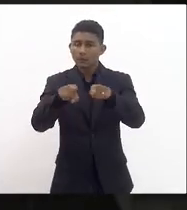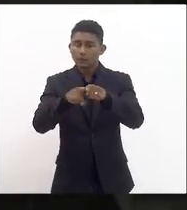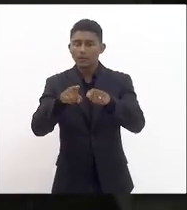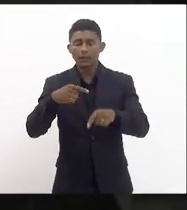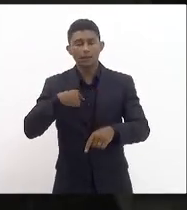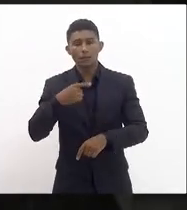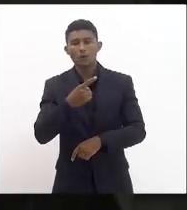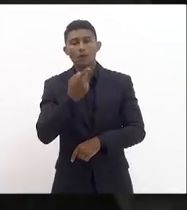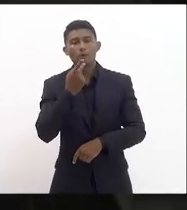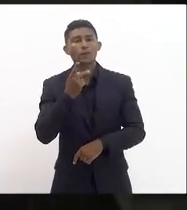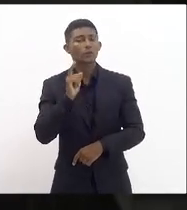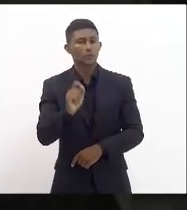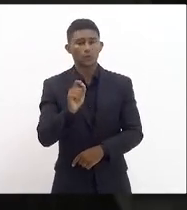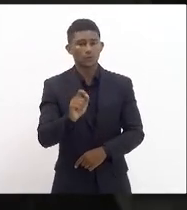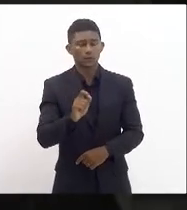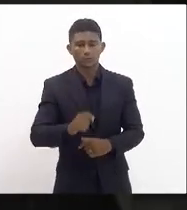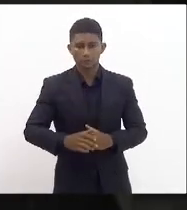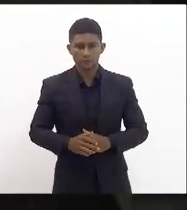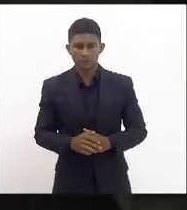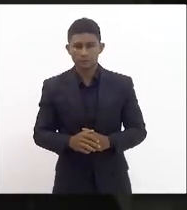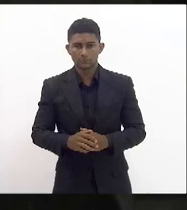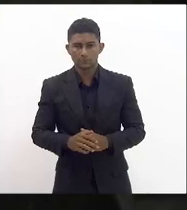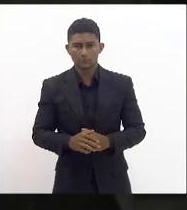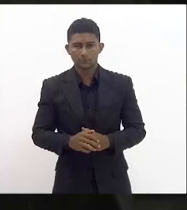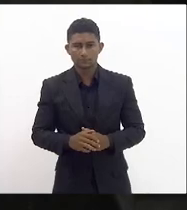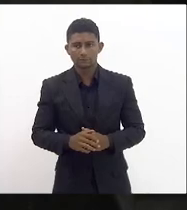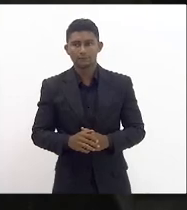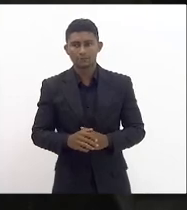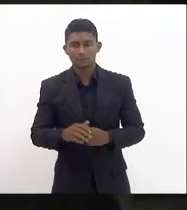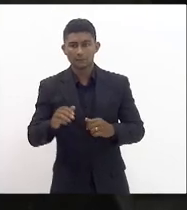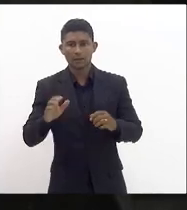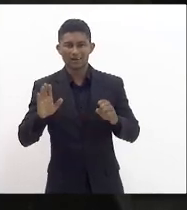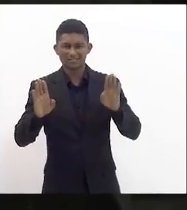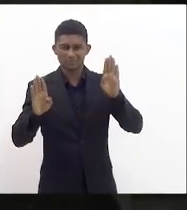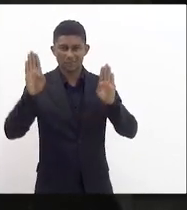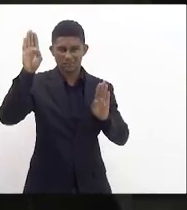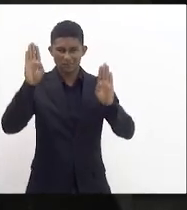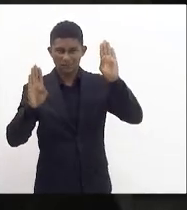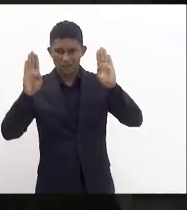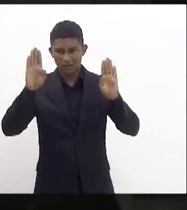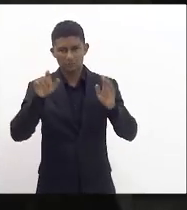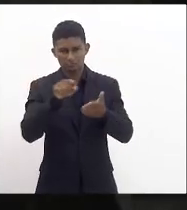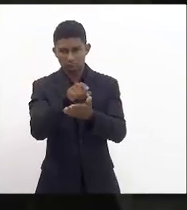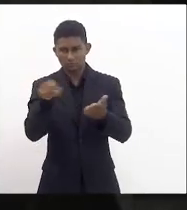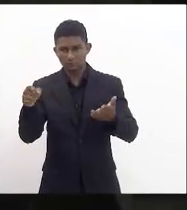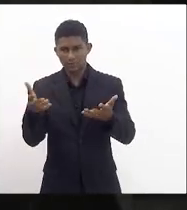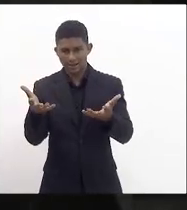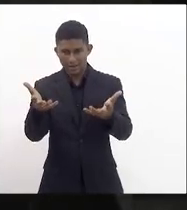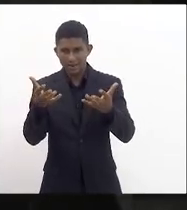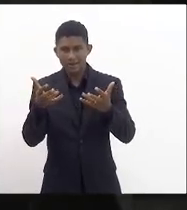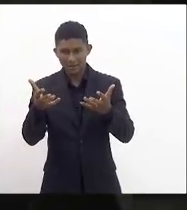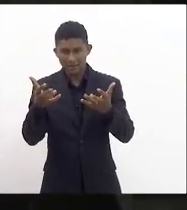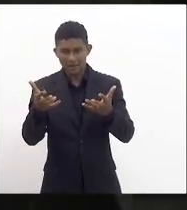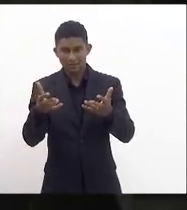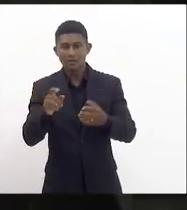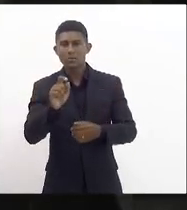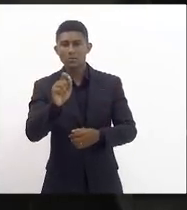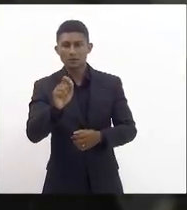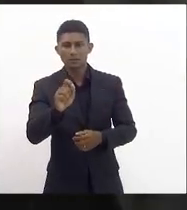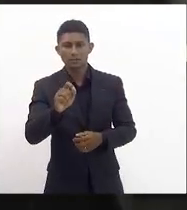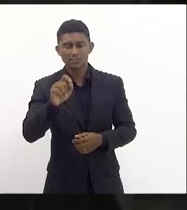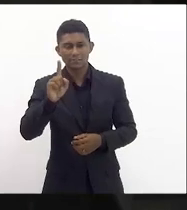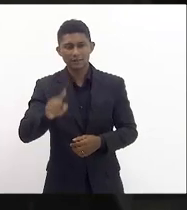presidente, que os candidatos à presidência da República, e alguns